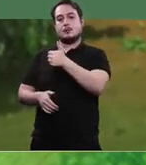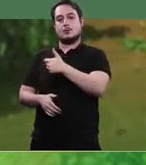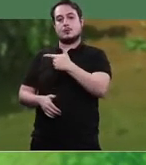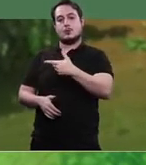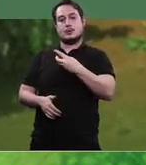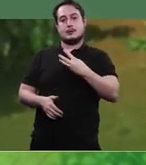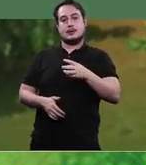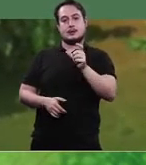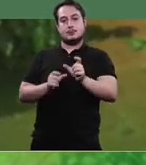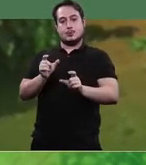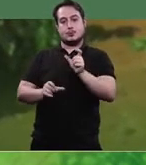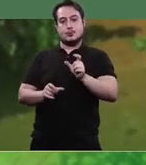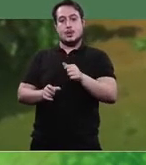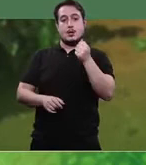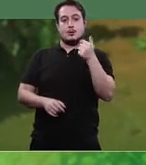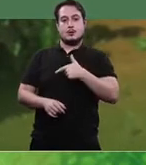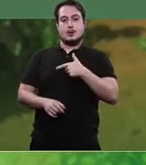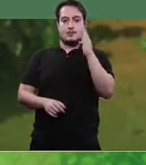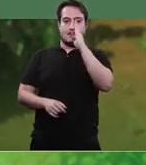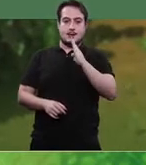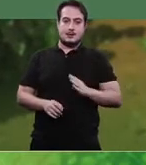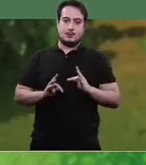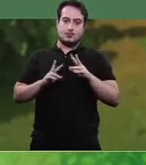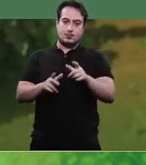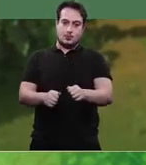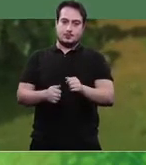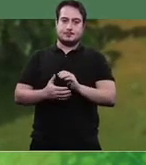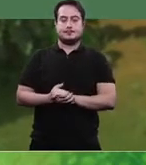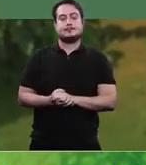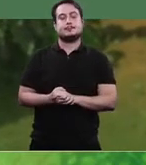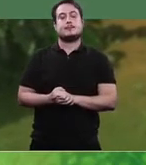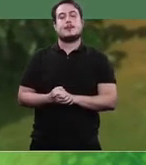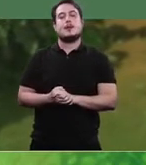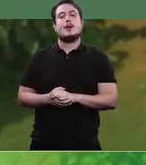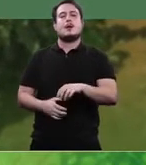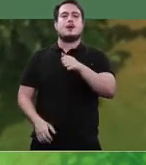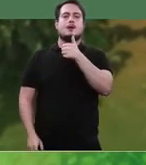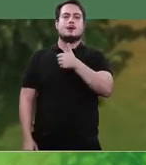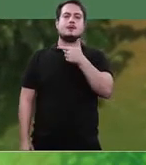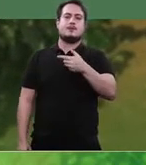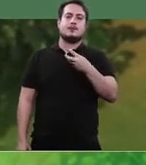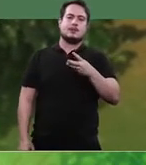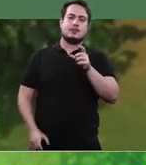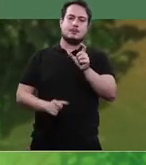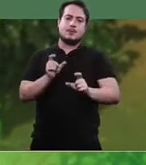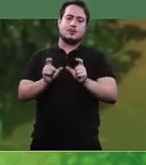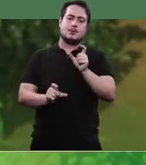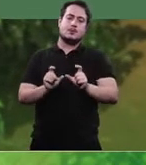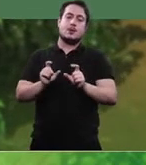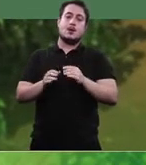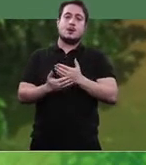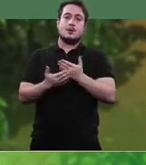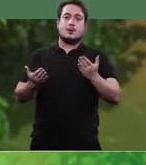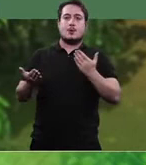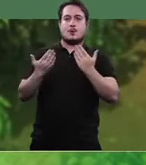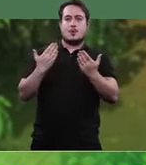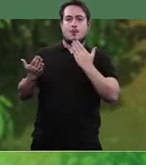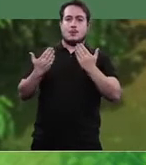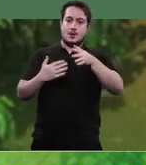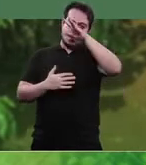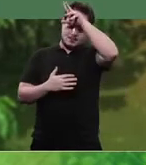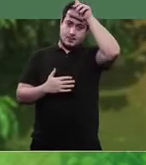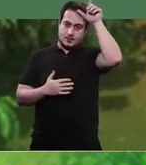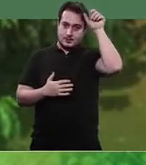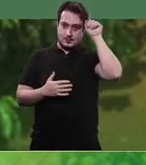123 produtos do que o Brasil como um todo. E destes 123, nós fizemos uma comparação da Amazônia Legal com